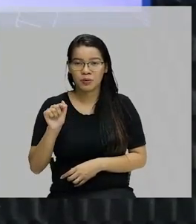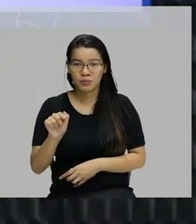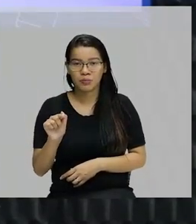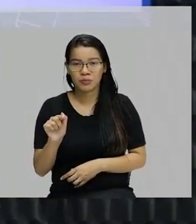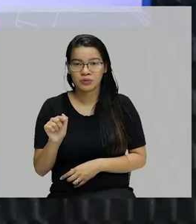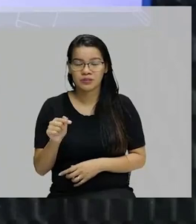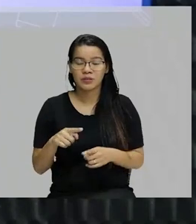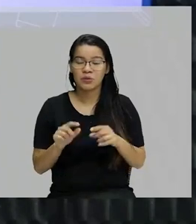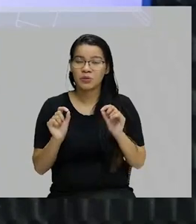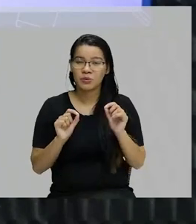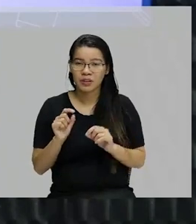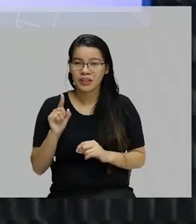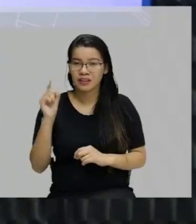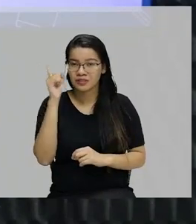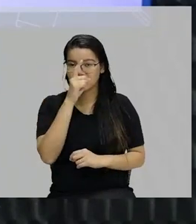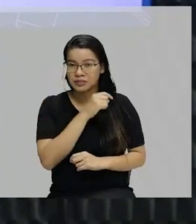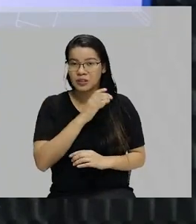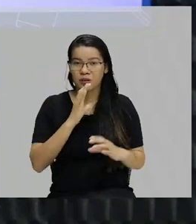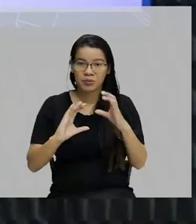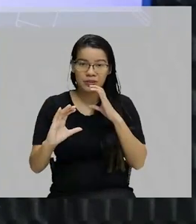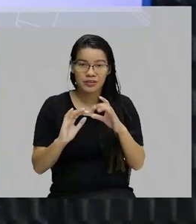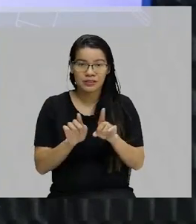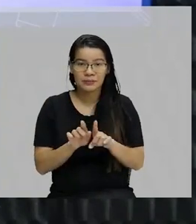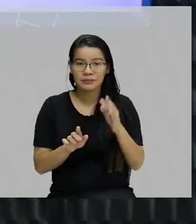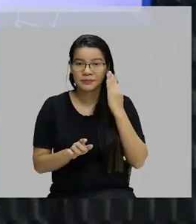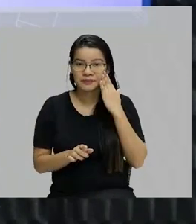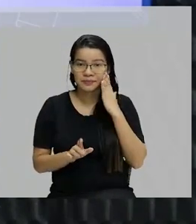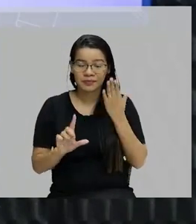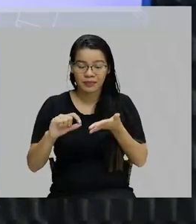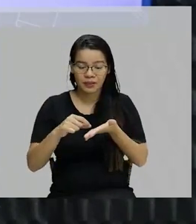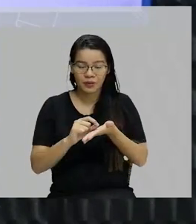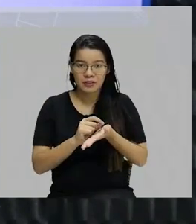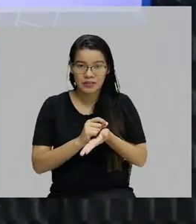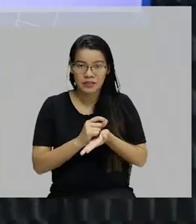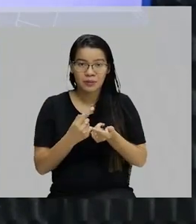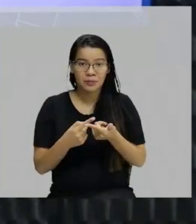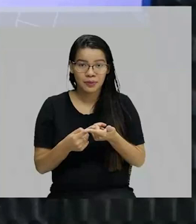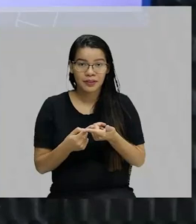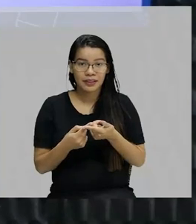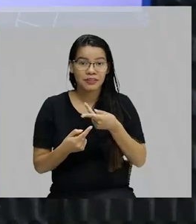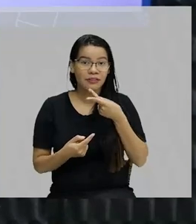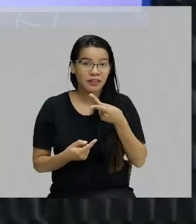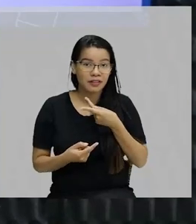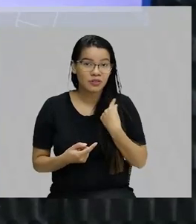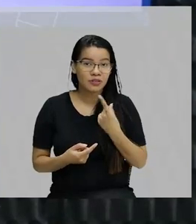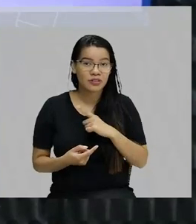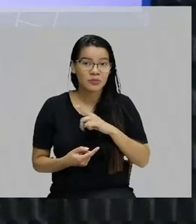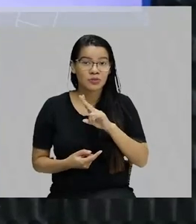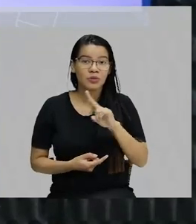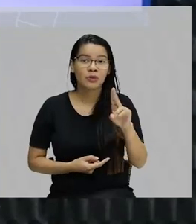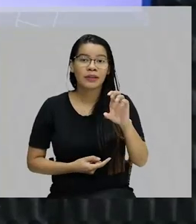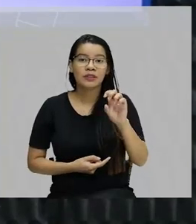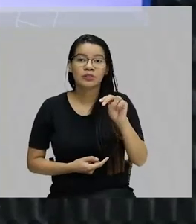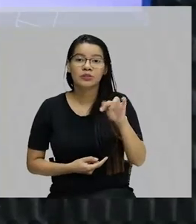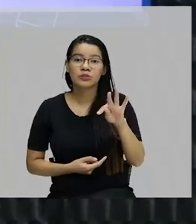bastante o entendimento durante a linguagem escrita porque na linguagem falada nós temos a entonação através da nossa entonação nós